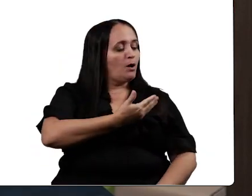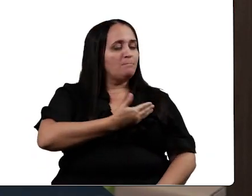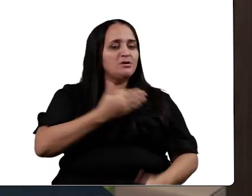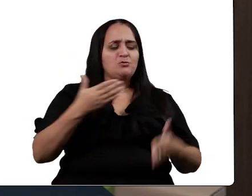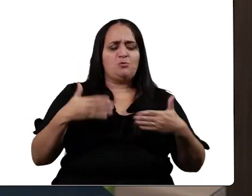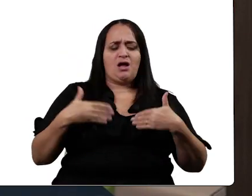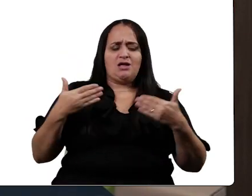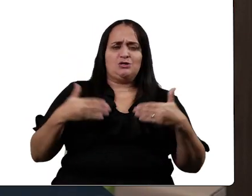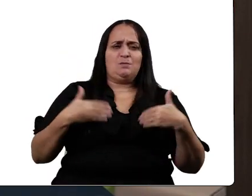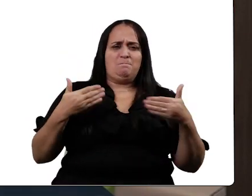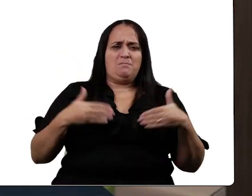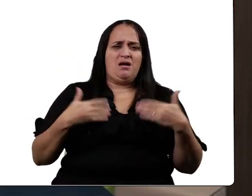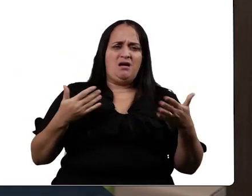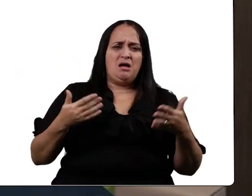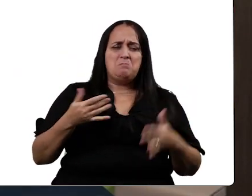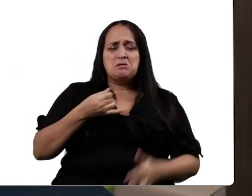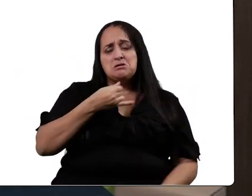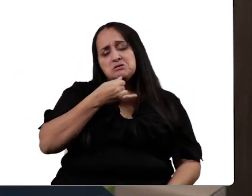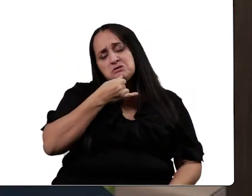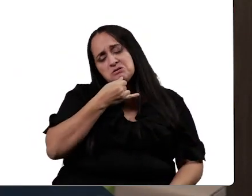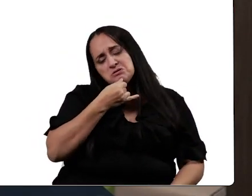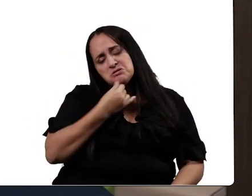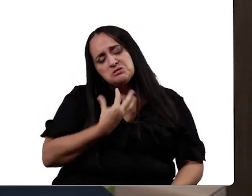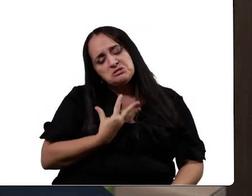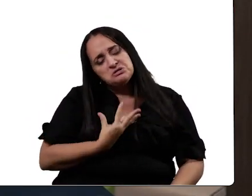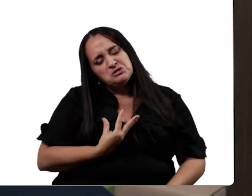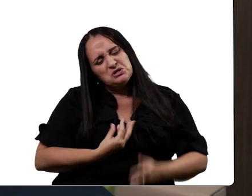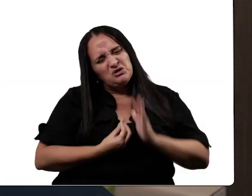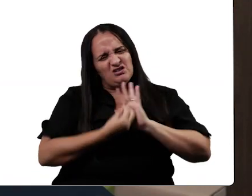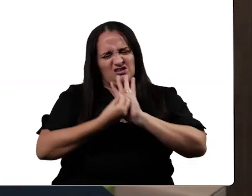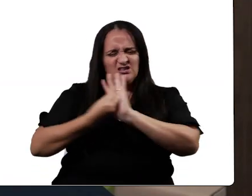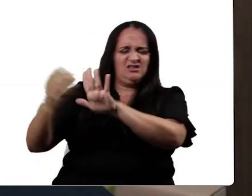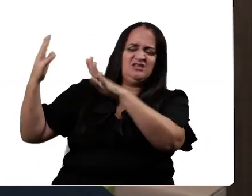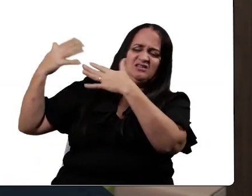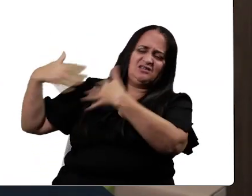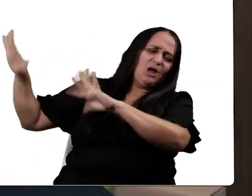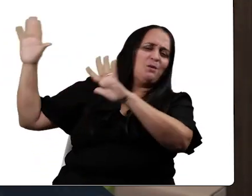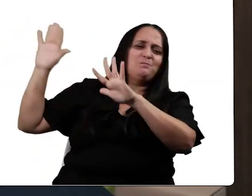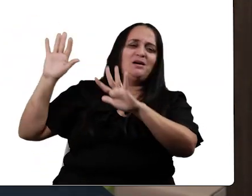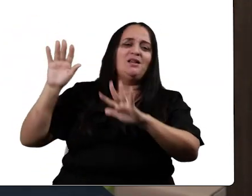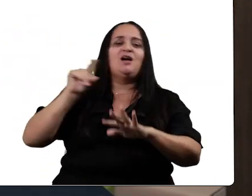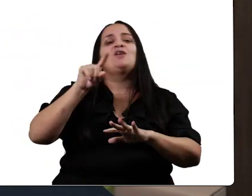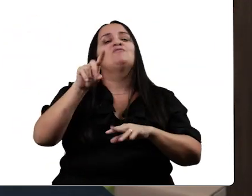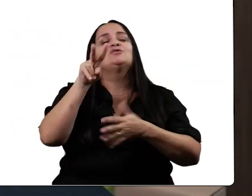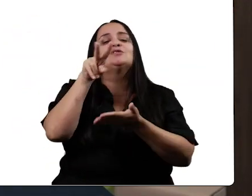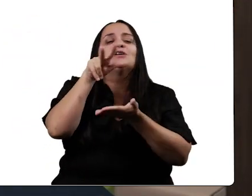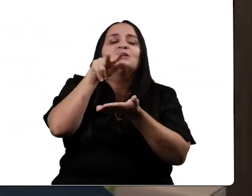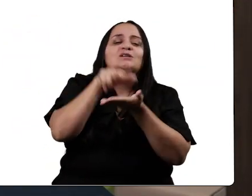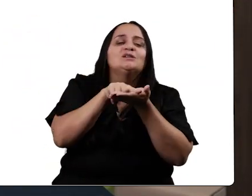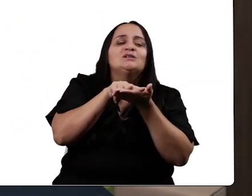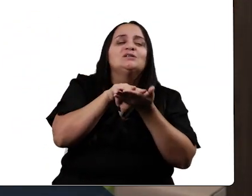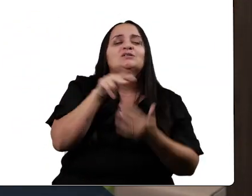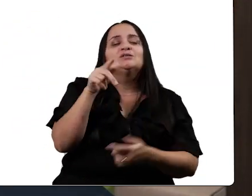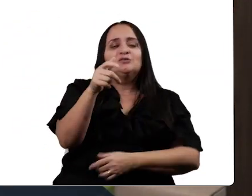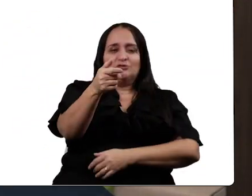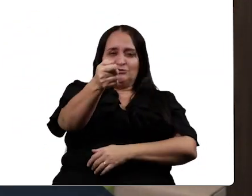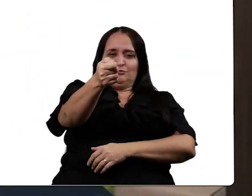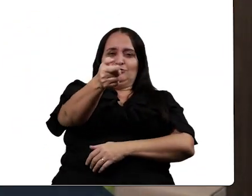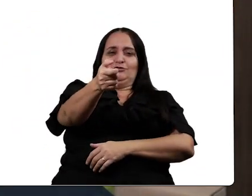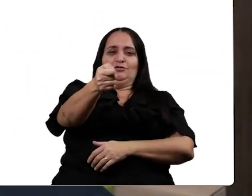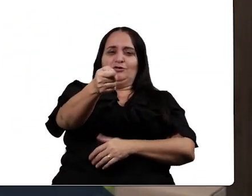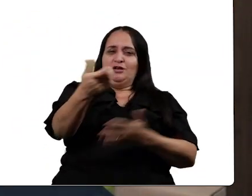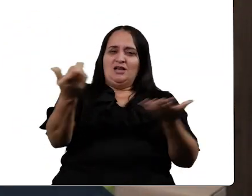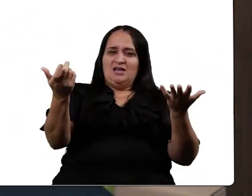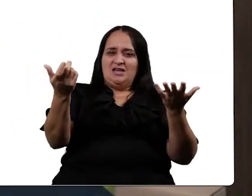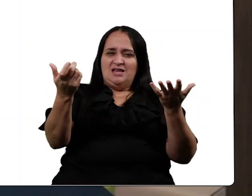Show, desânimo, vai pra lá. Você tá assistindo aí, deitadão no sofá, deitadona no sofá. Levanta daí,